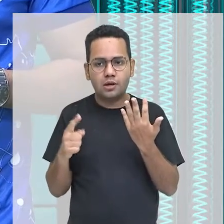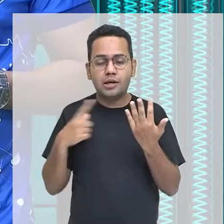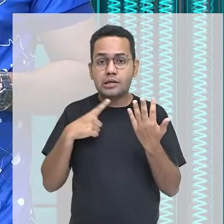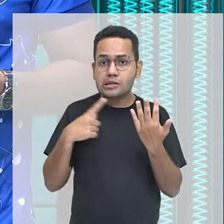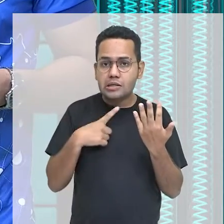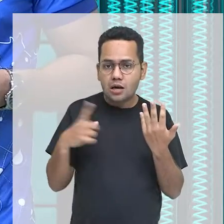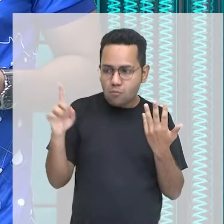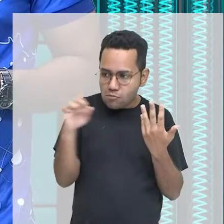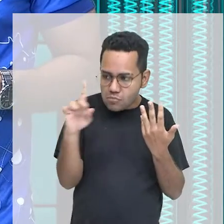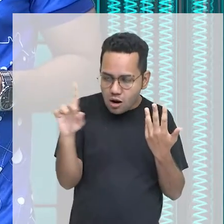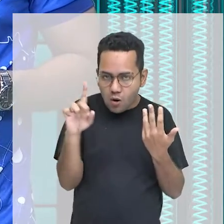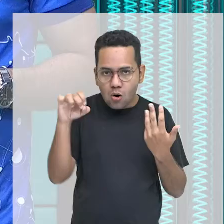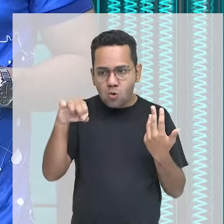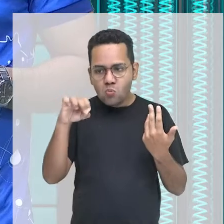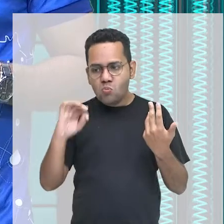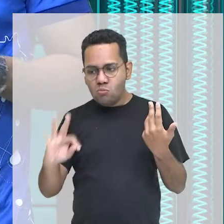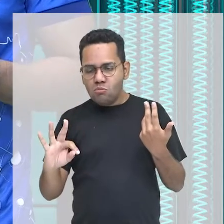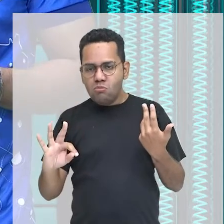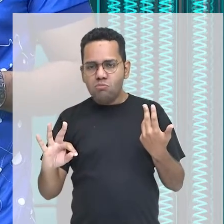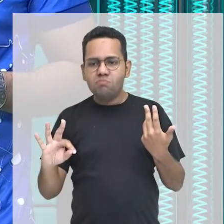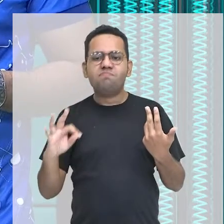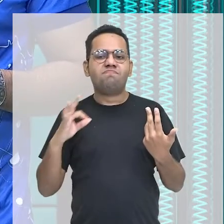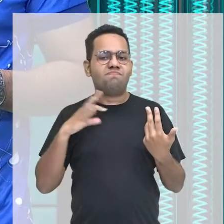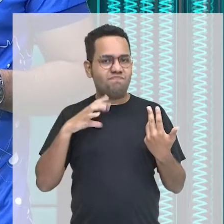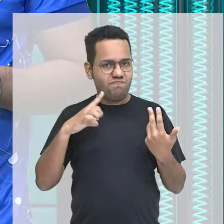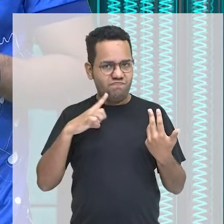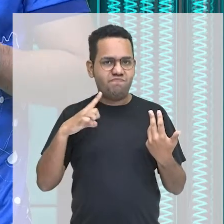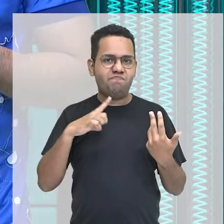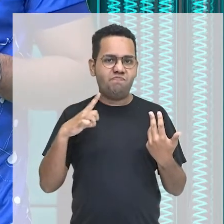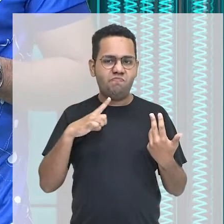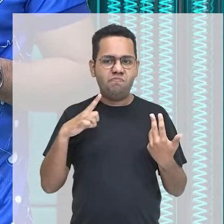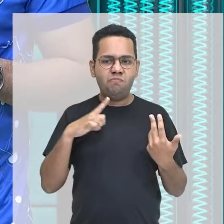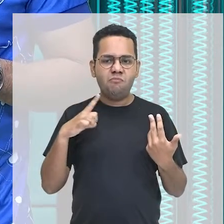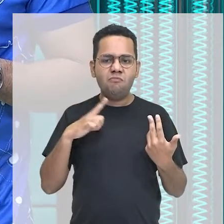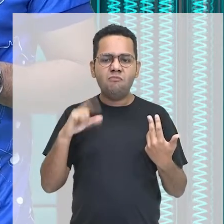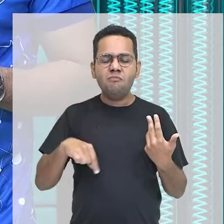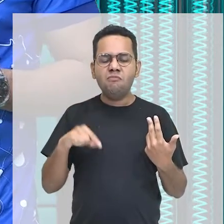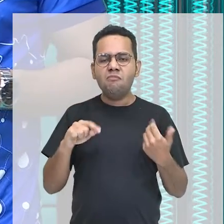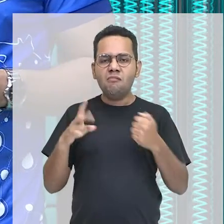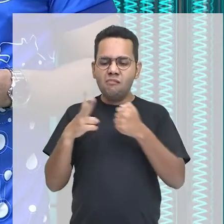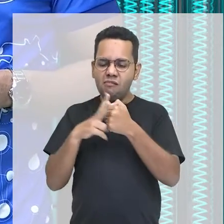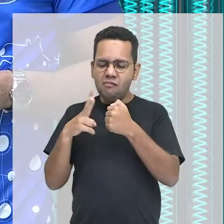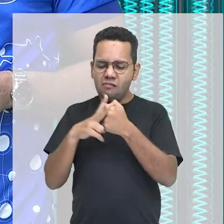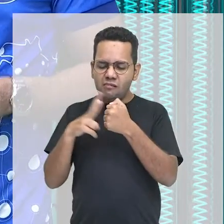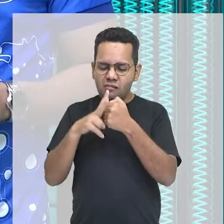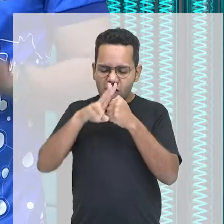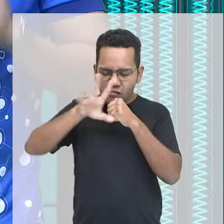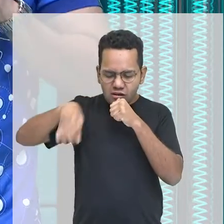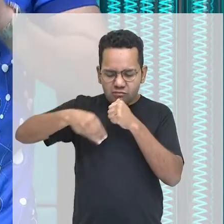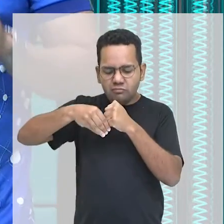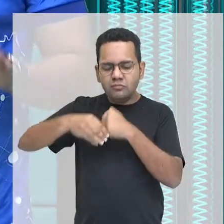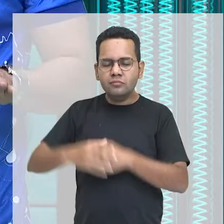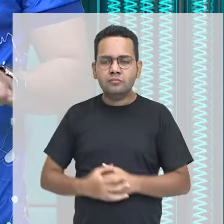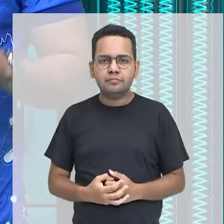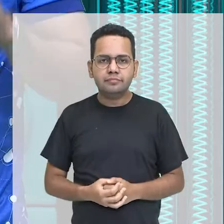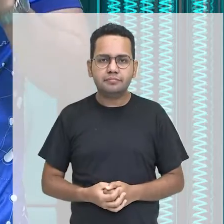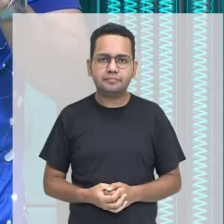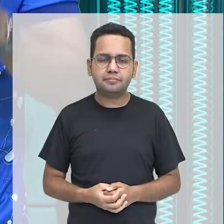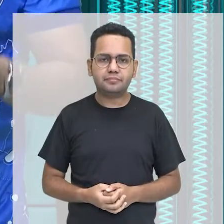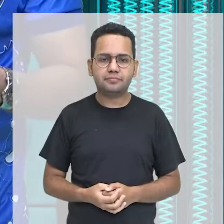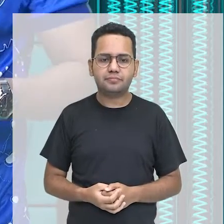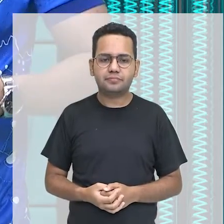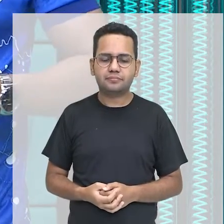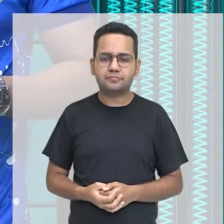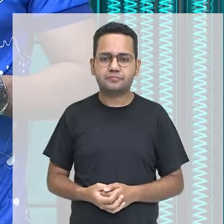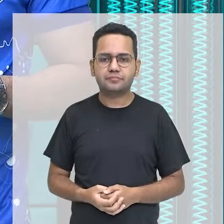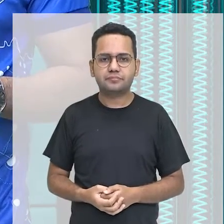forma negativa, o not vai acompanhar sempre o verbo auxiliar, tá certo? Então, not é a única mudança